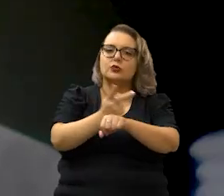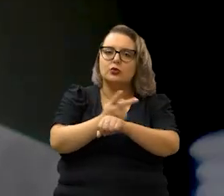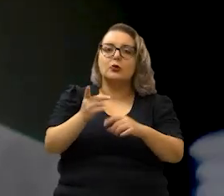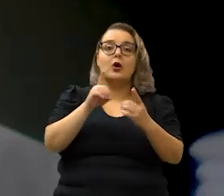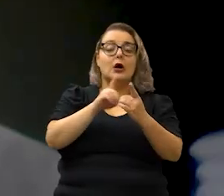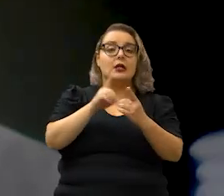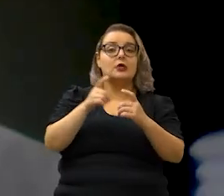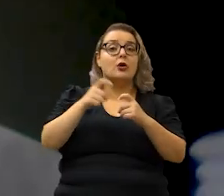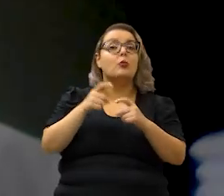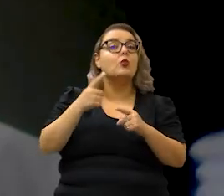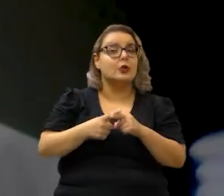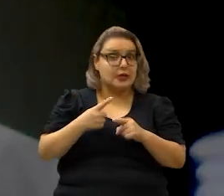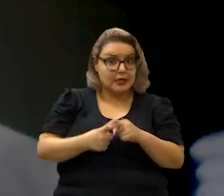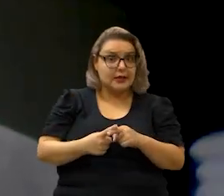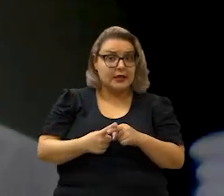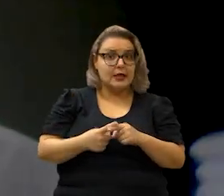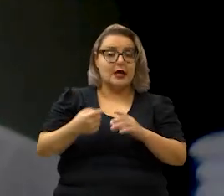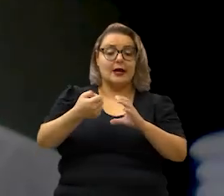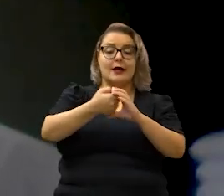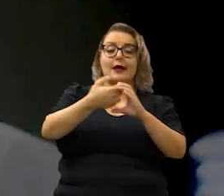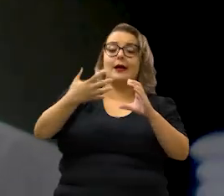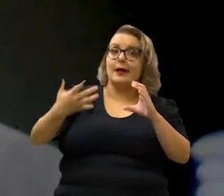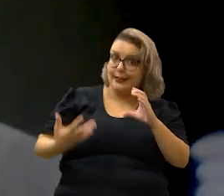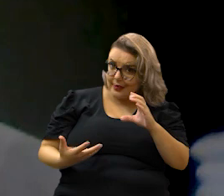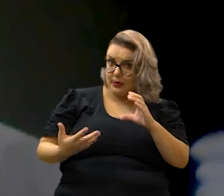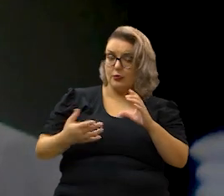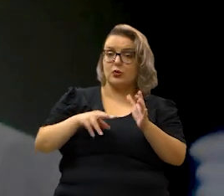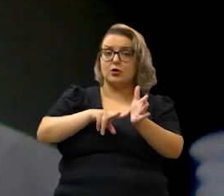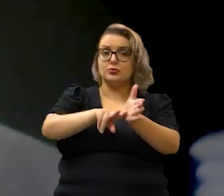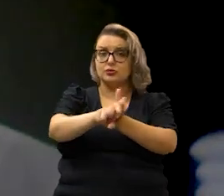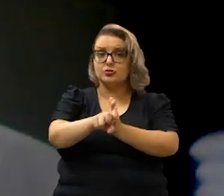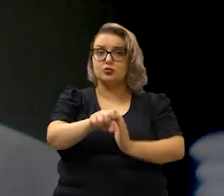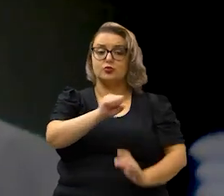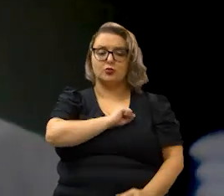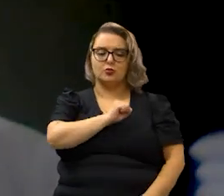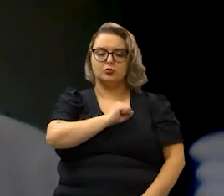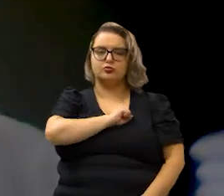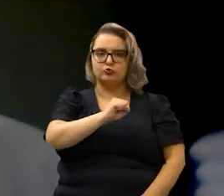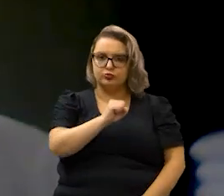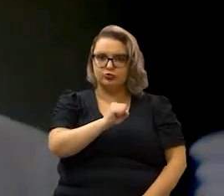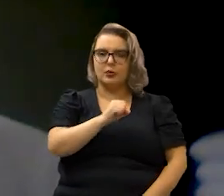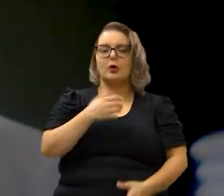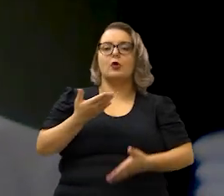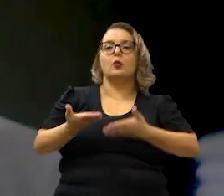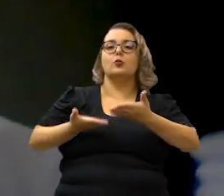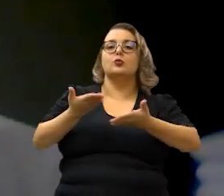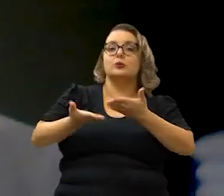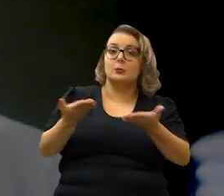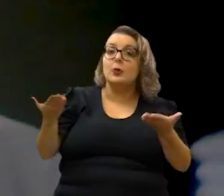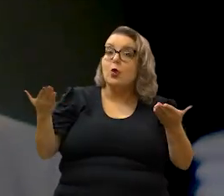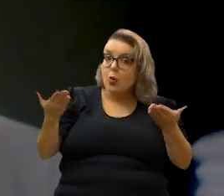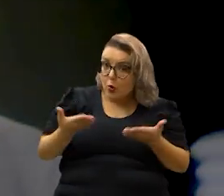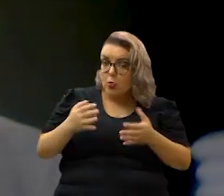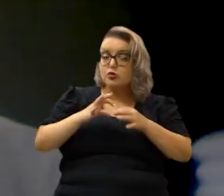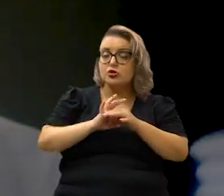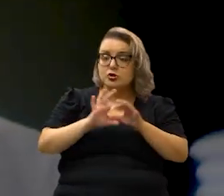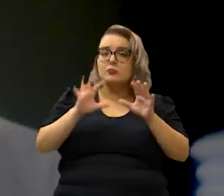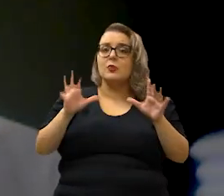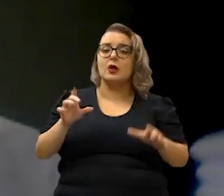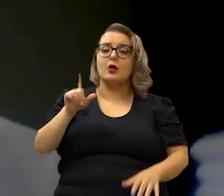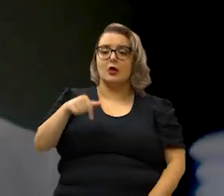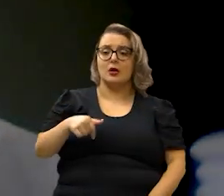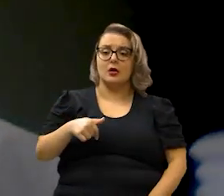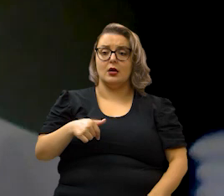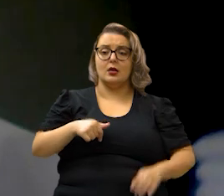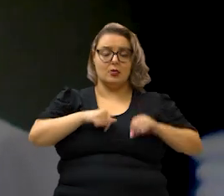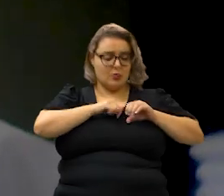um atendimento médico, porque configurado o diagnóstico do infarto, o tratamento hoje disponível,